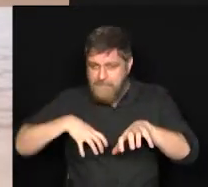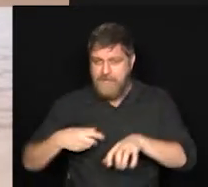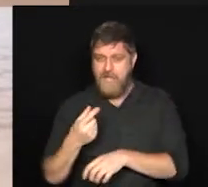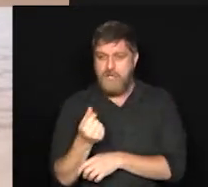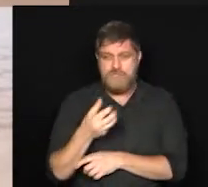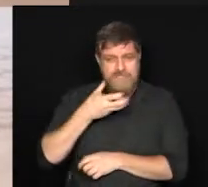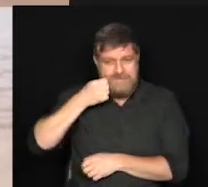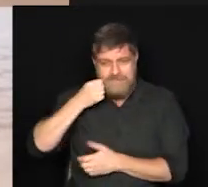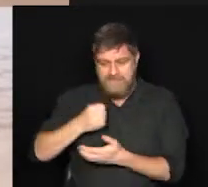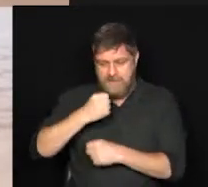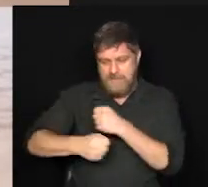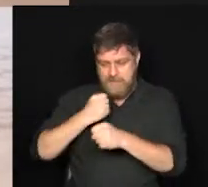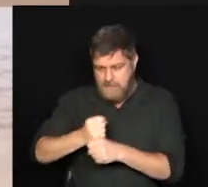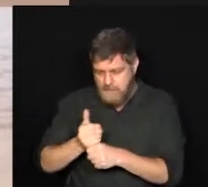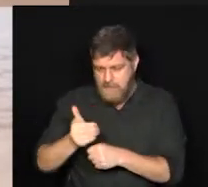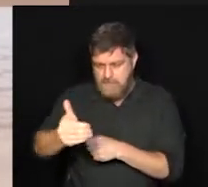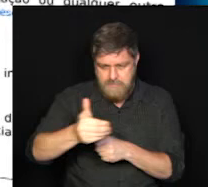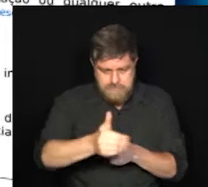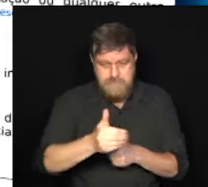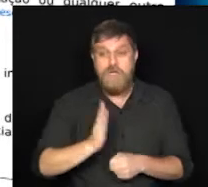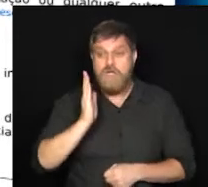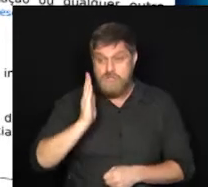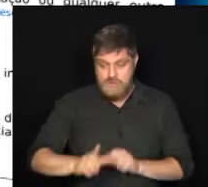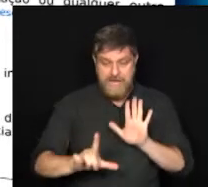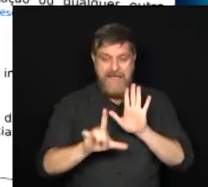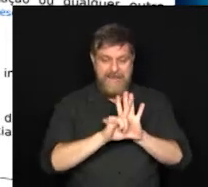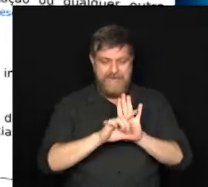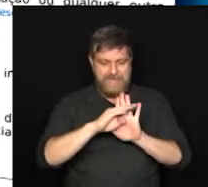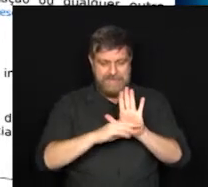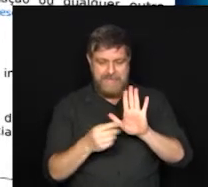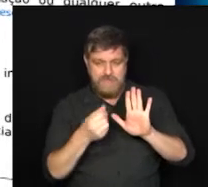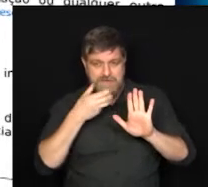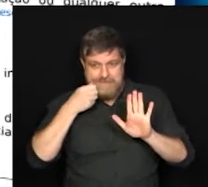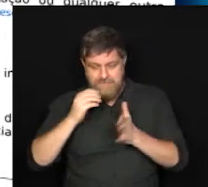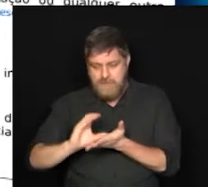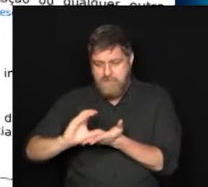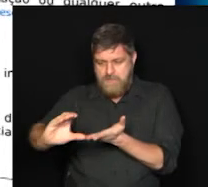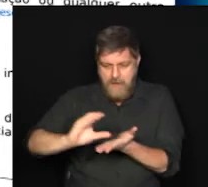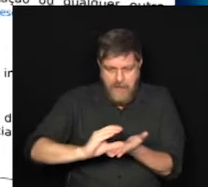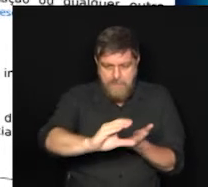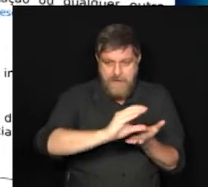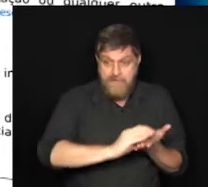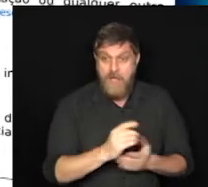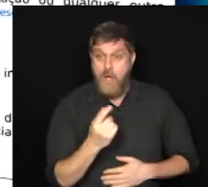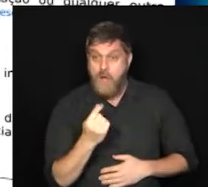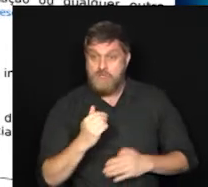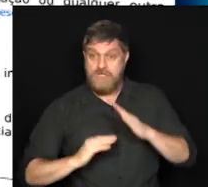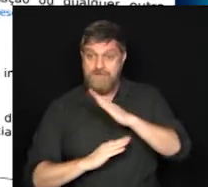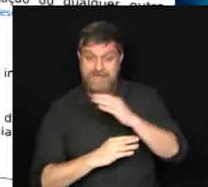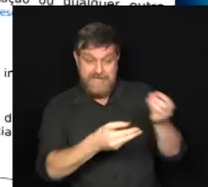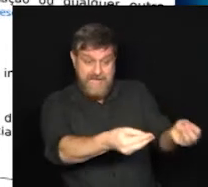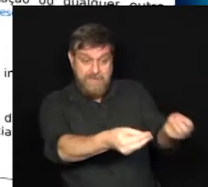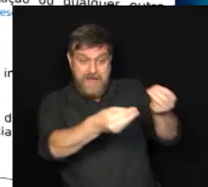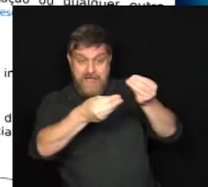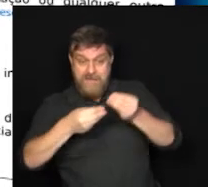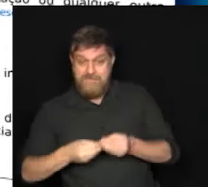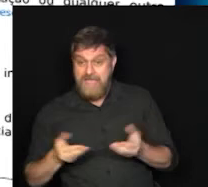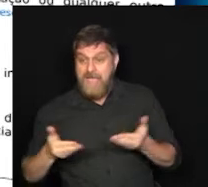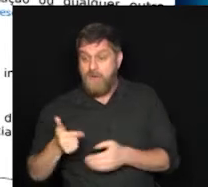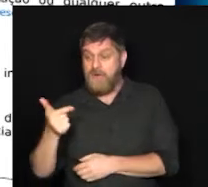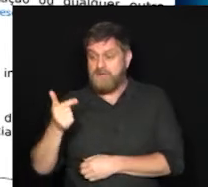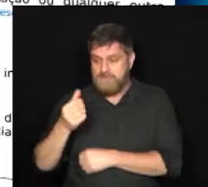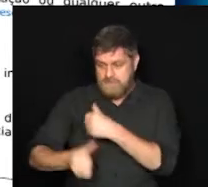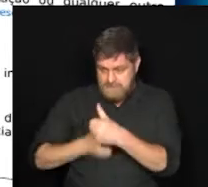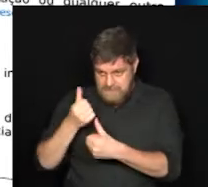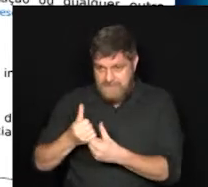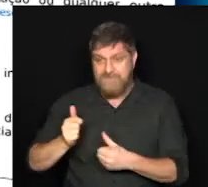diretrizes orçamentárias, a gente já teve esse ano, inclusive, o orçamento que chega na Câmara agora no segundo semestre, vai